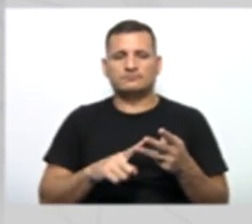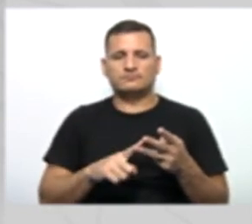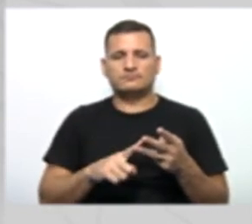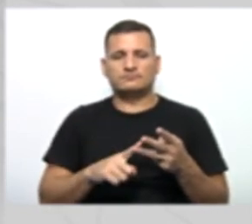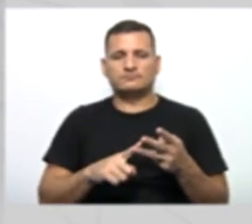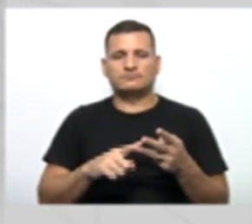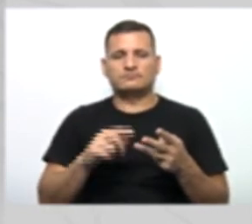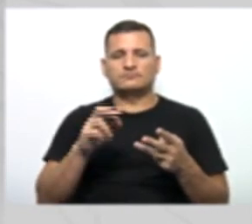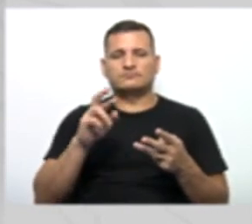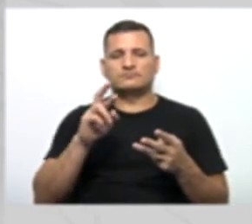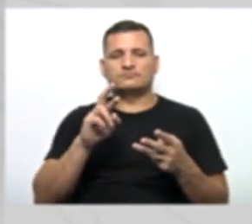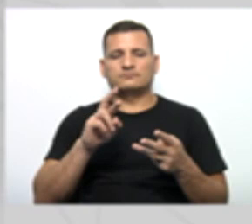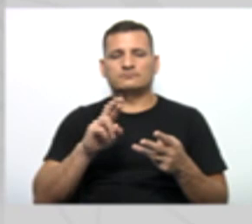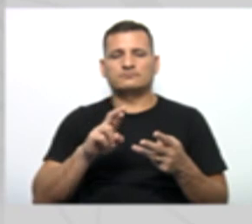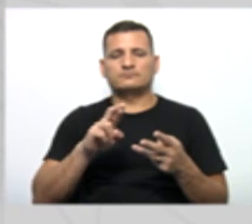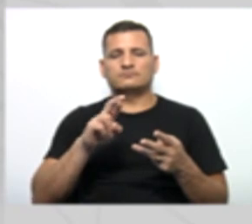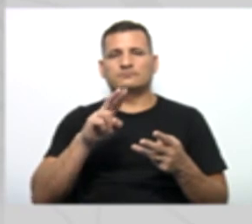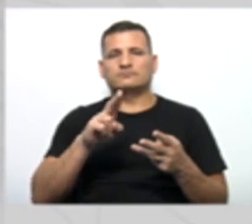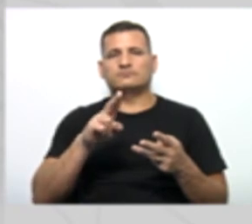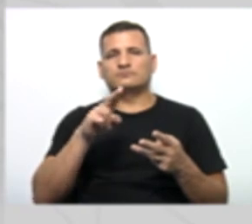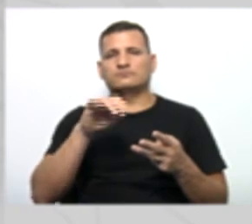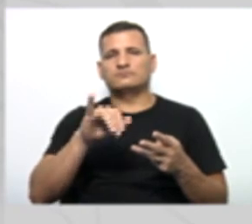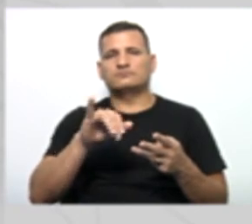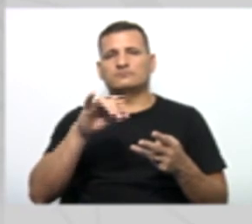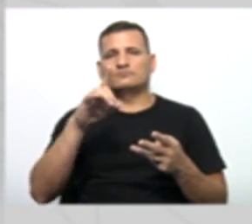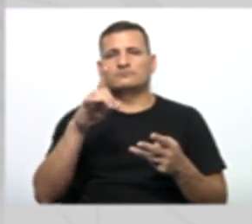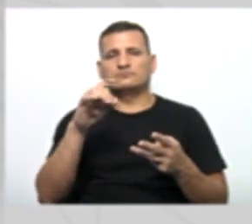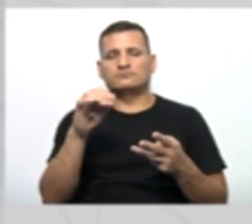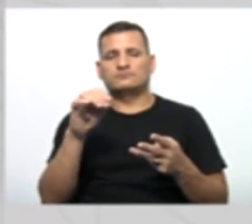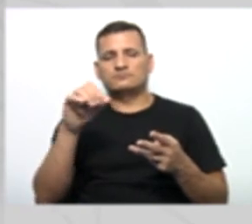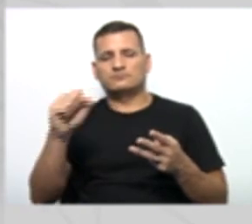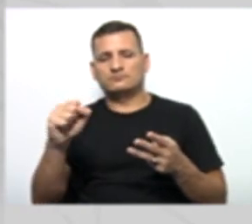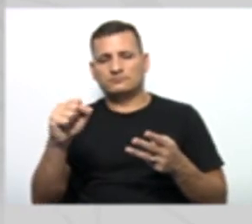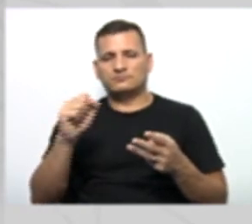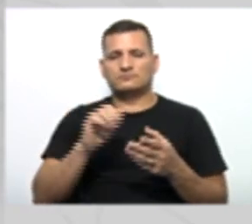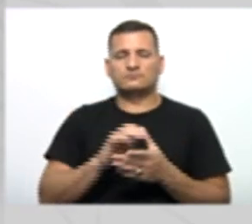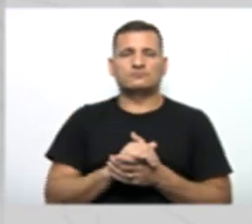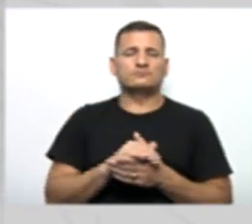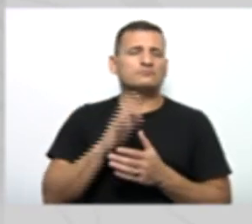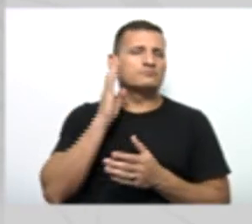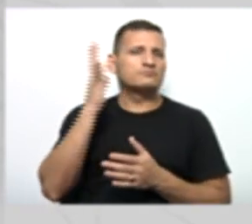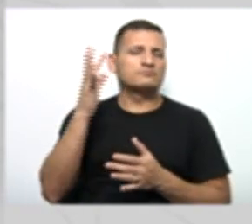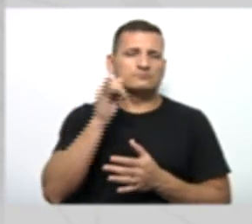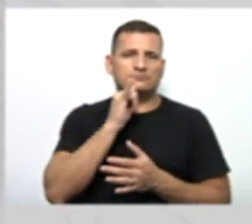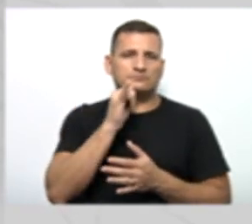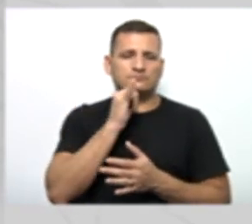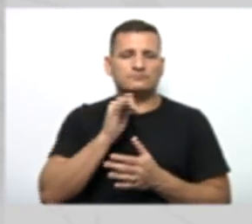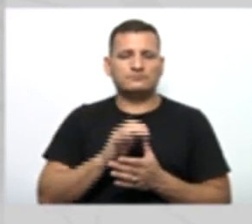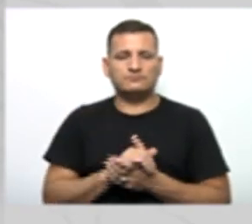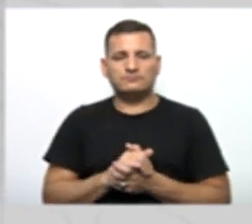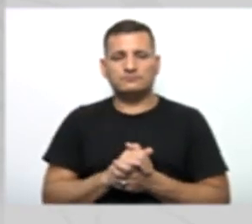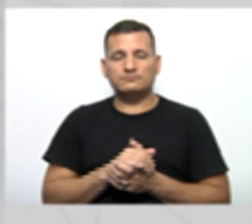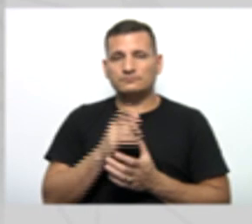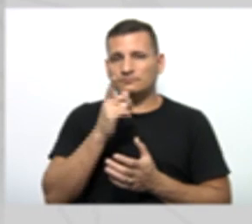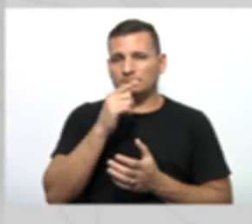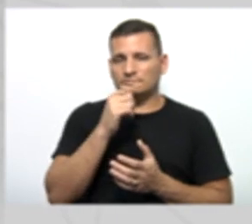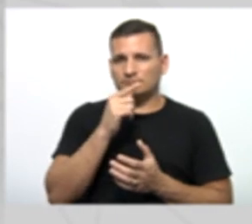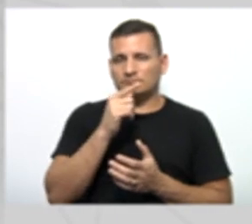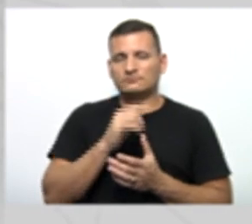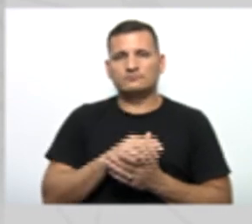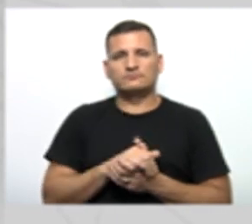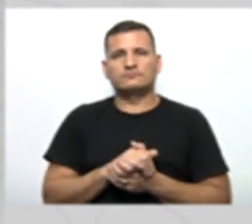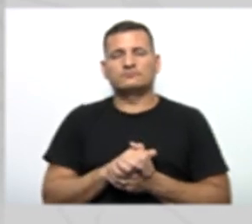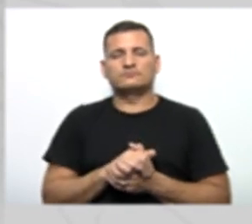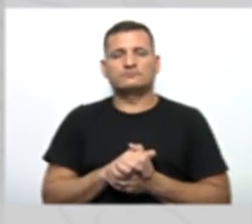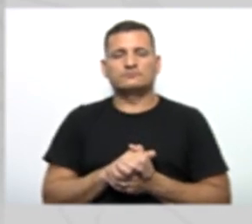Um dos padrões que nós podemos pensar, imaginar, por exemplo, a água. A empresa não